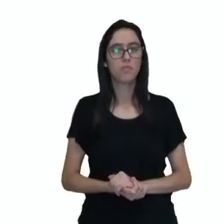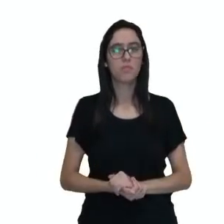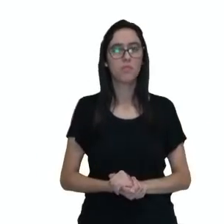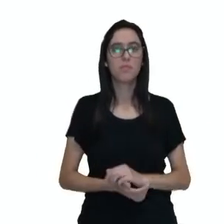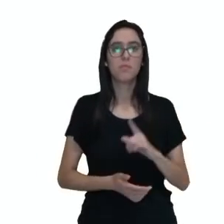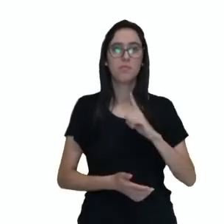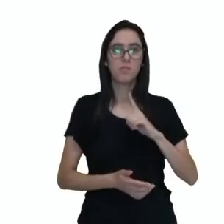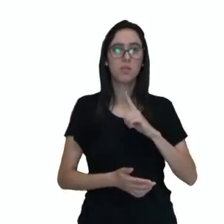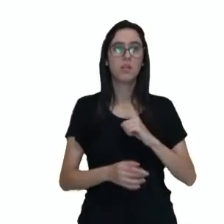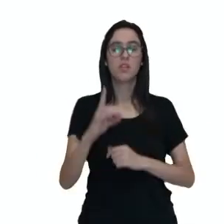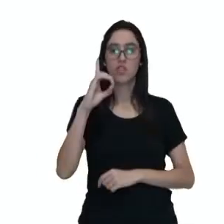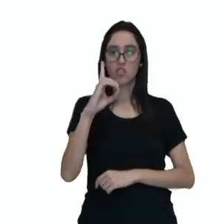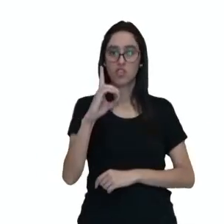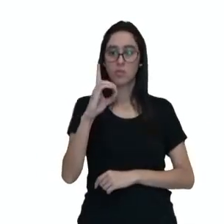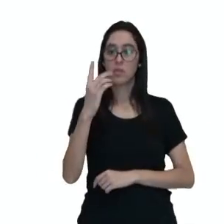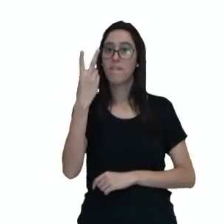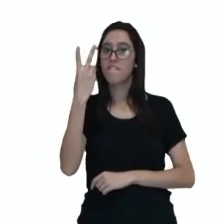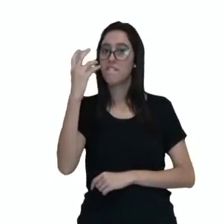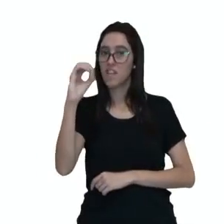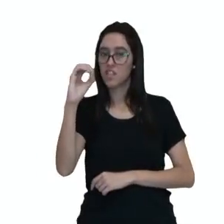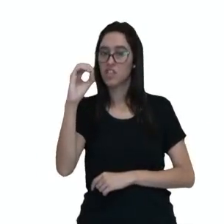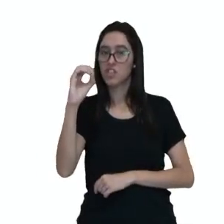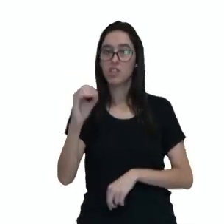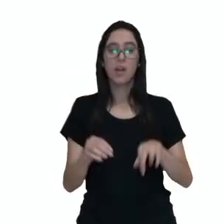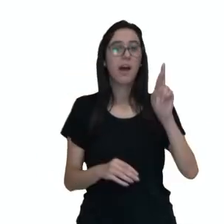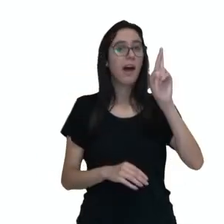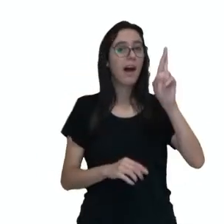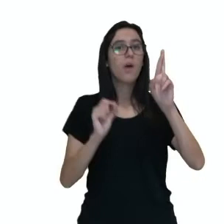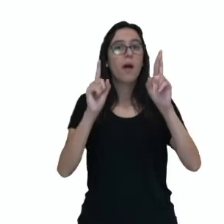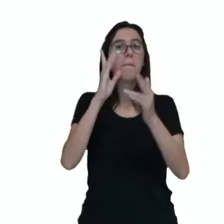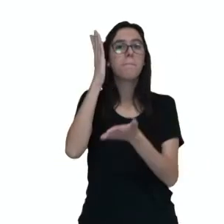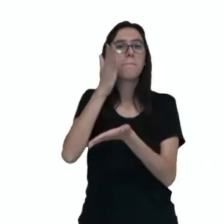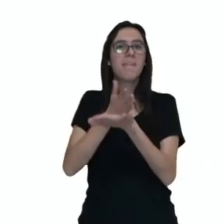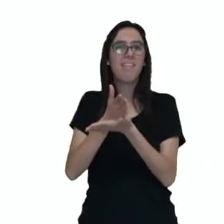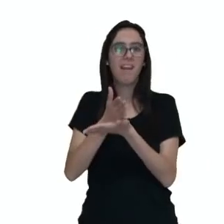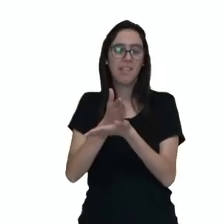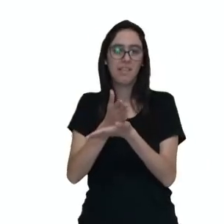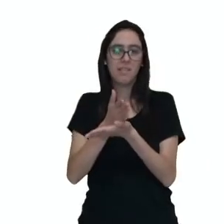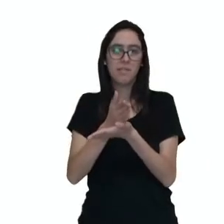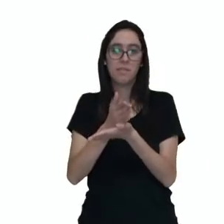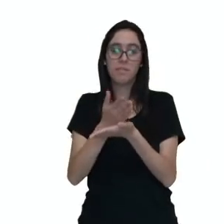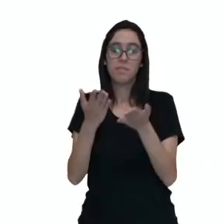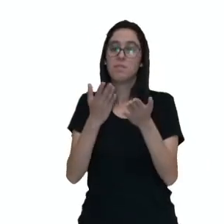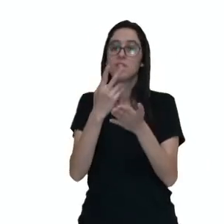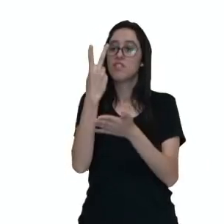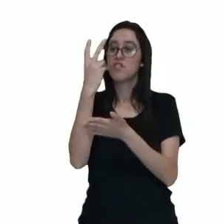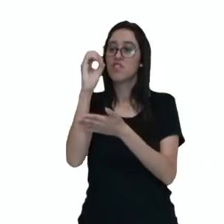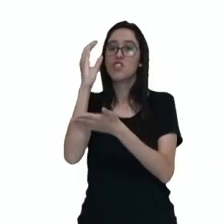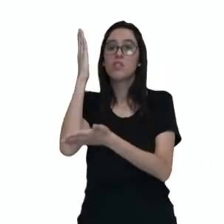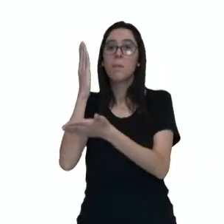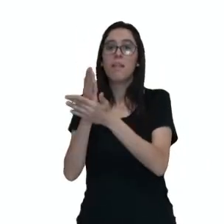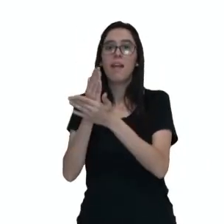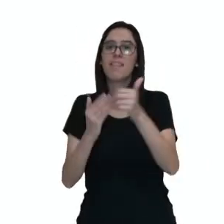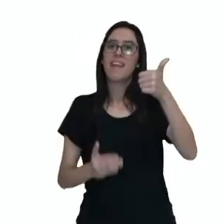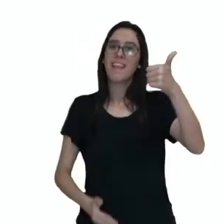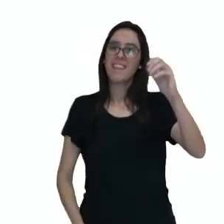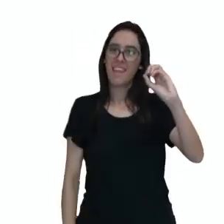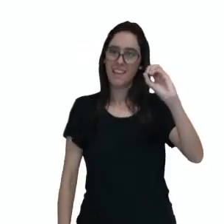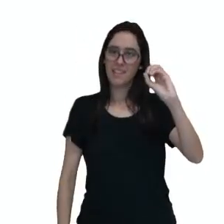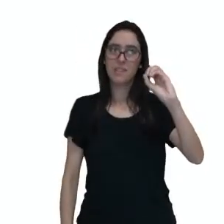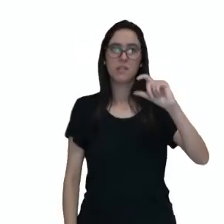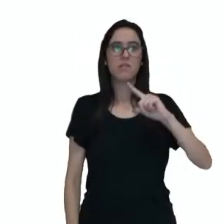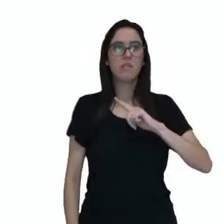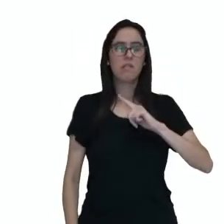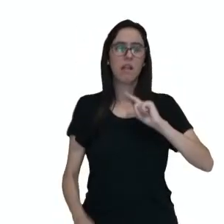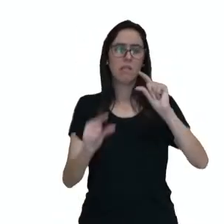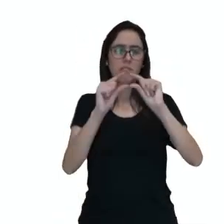o diâmetro é 20. Então o raio é metade do diâmetro. Metade de 20, 10. Eu tenho uma equaçãozinha bem